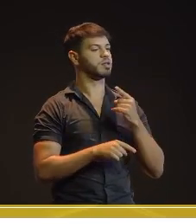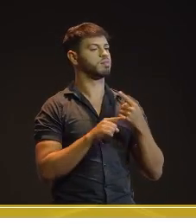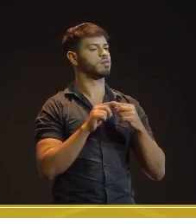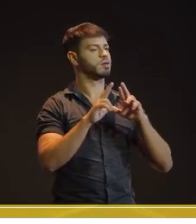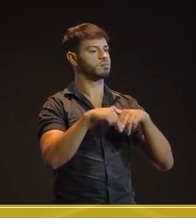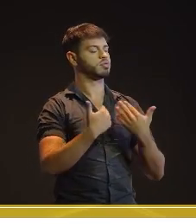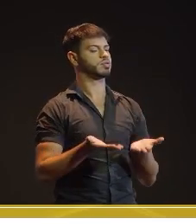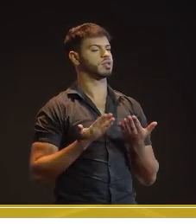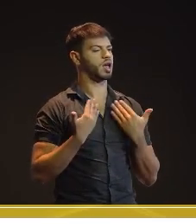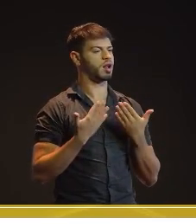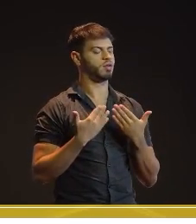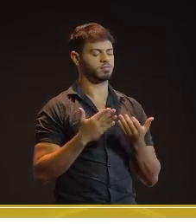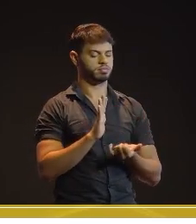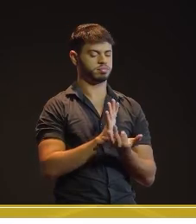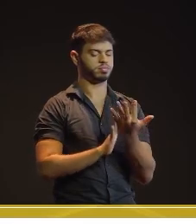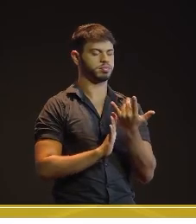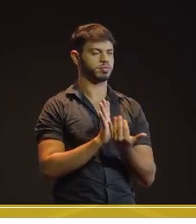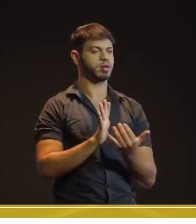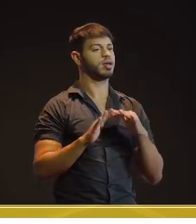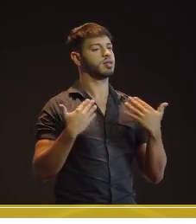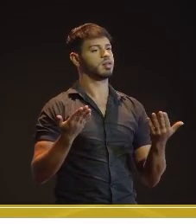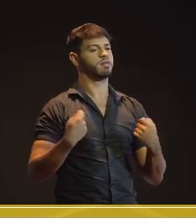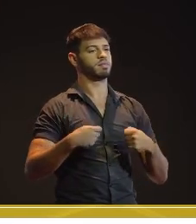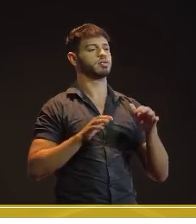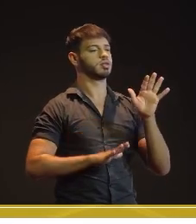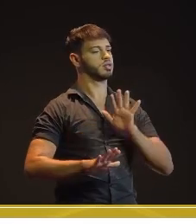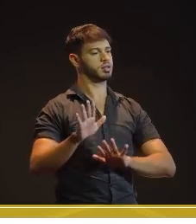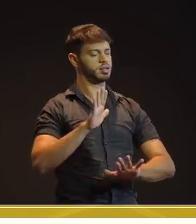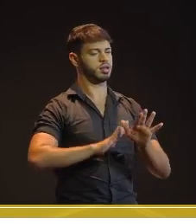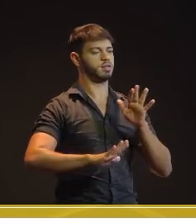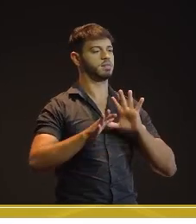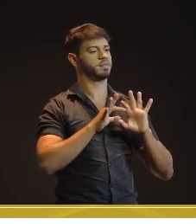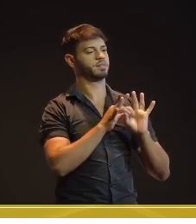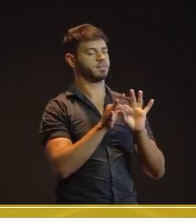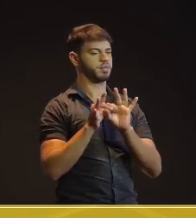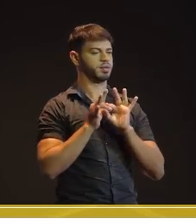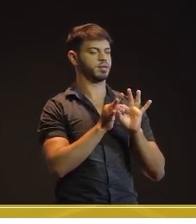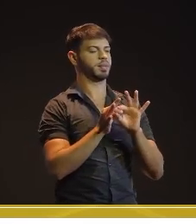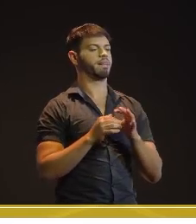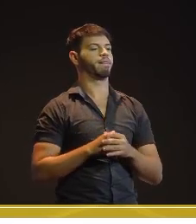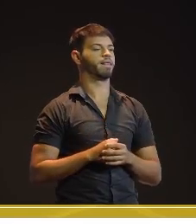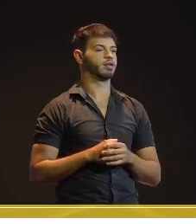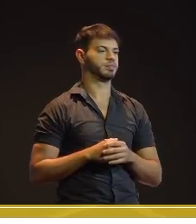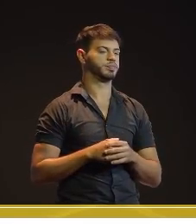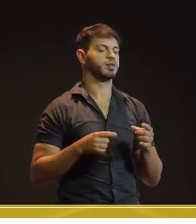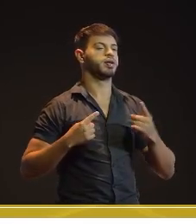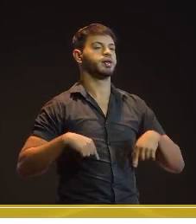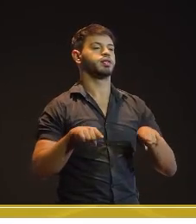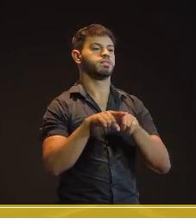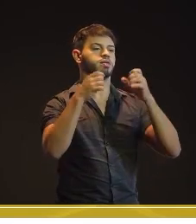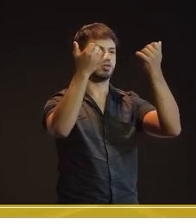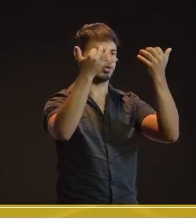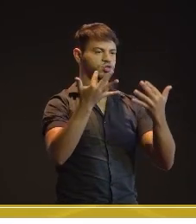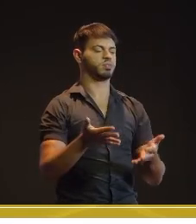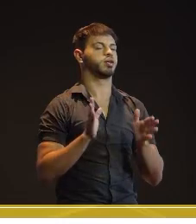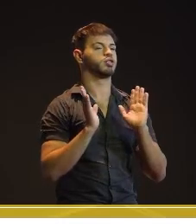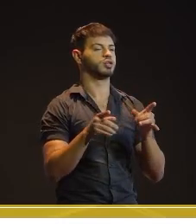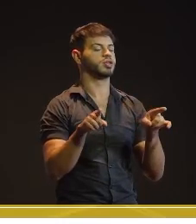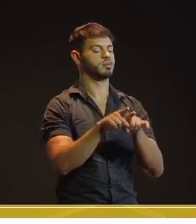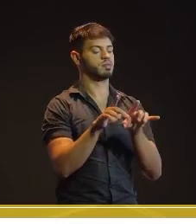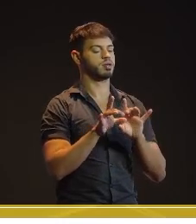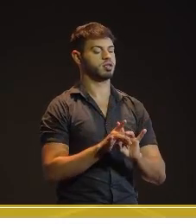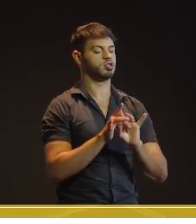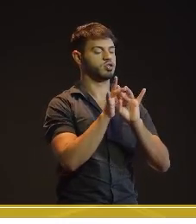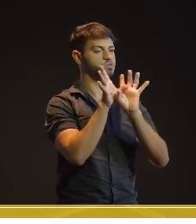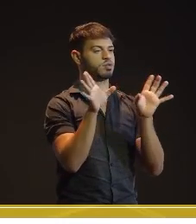de calor. Então, tomem cuidado com a relação com os inversores. E, como eu havia falado com vocês, disponibilidade